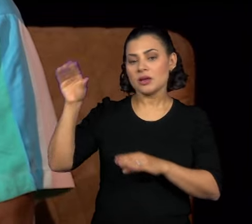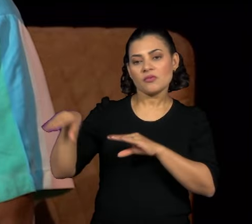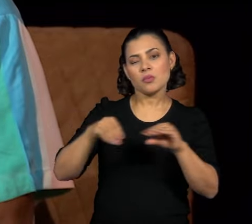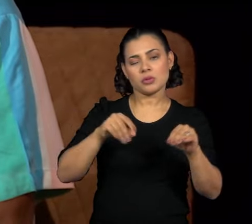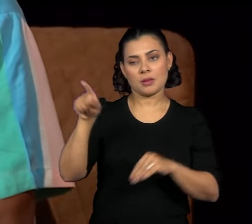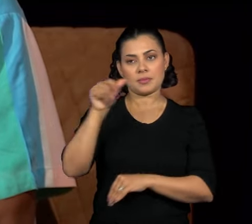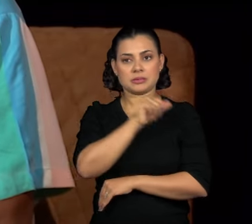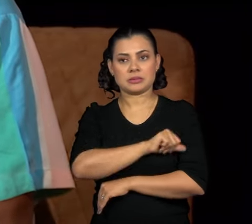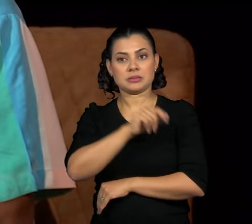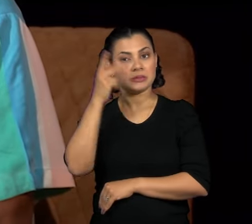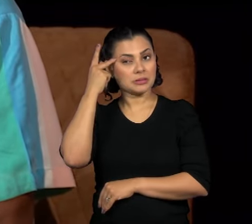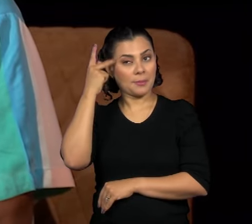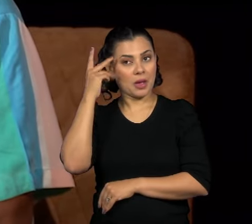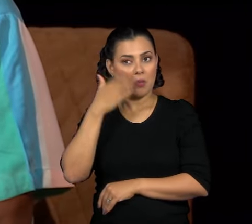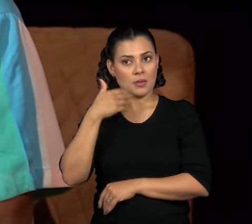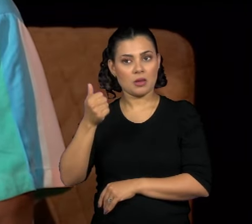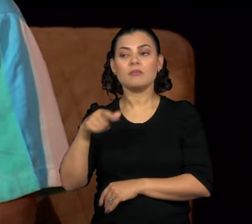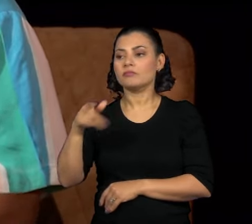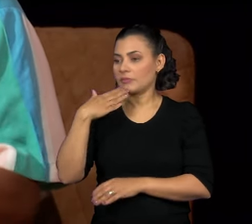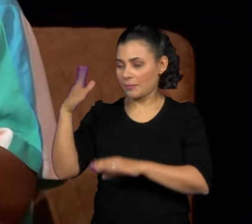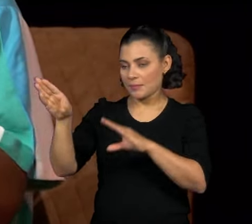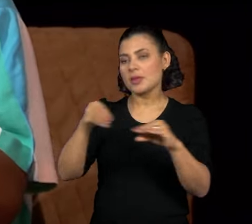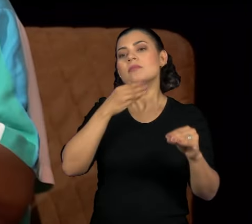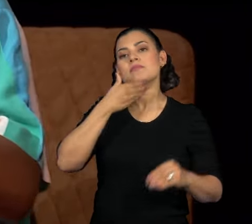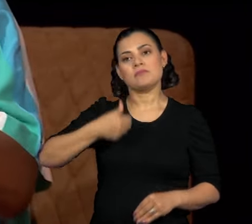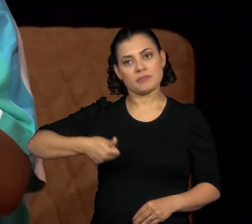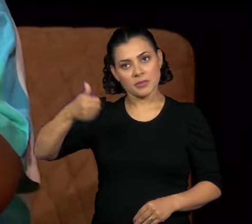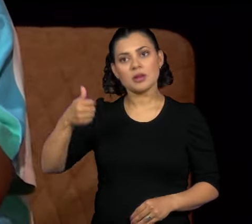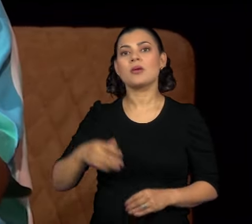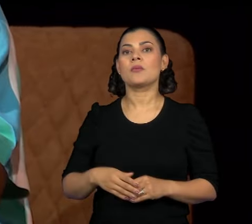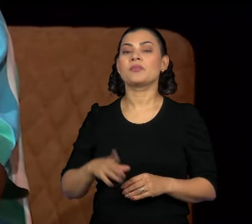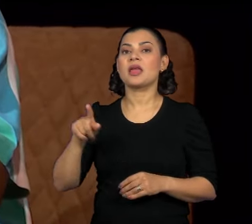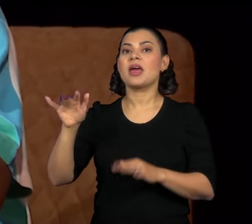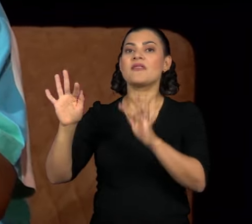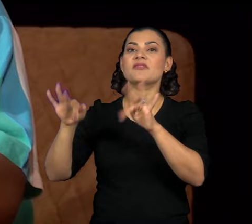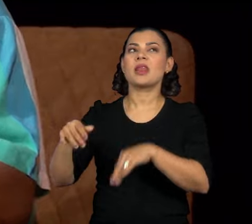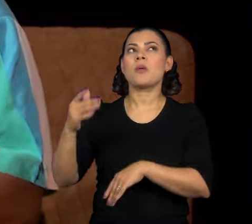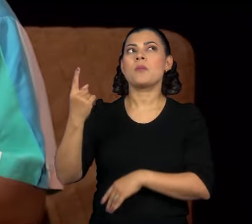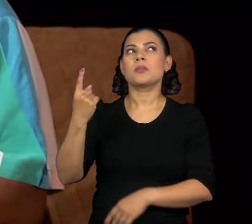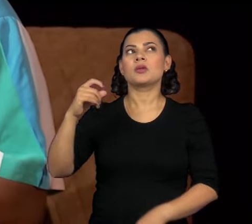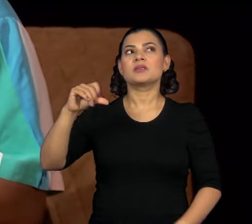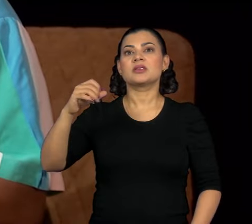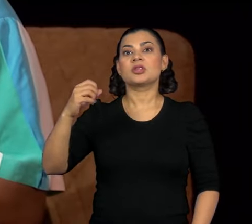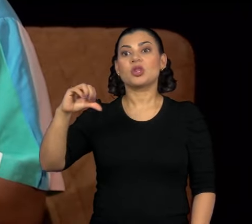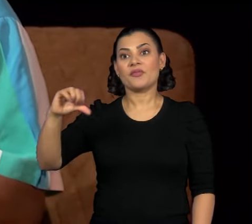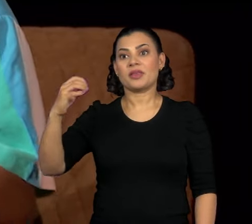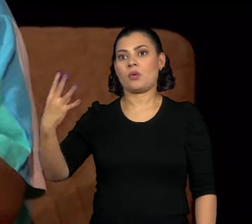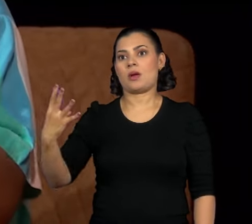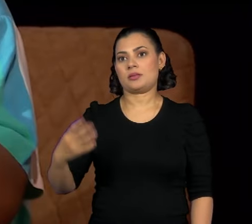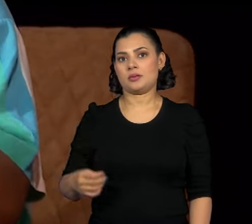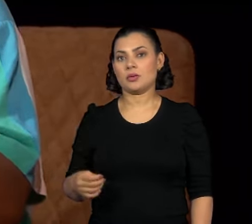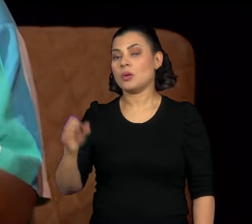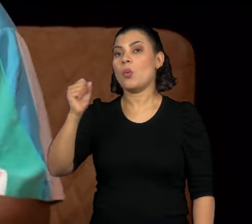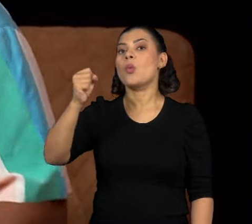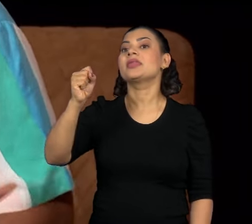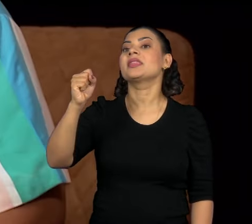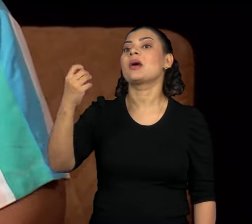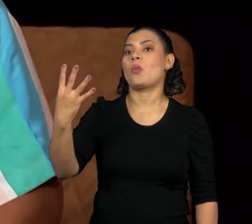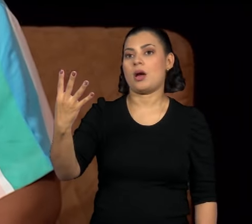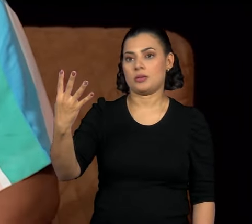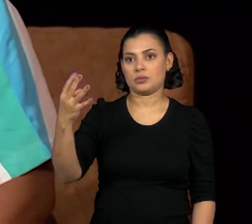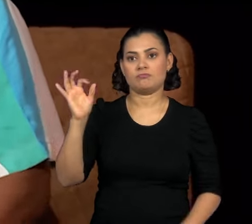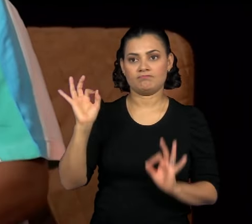Paulo. Ele disse, você está fazendo a coisa certa. Isso era final de 94, desculpa,